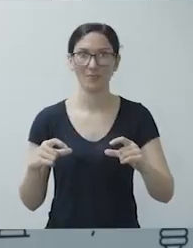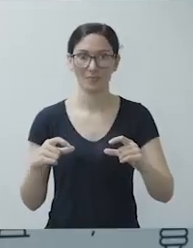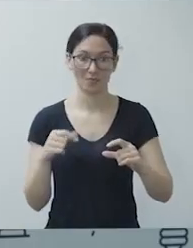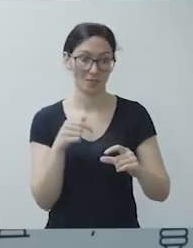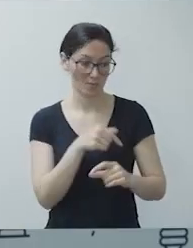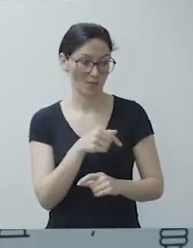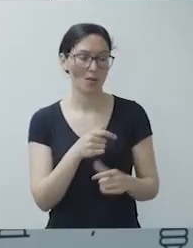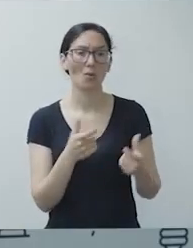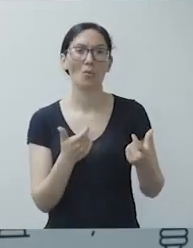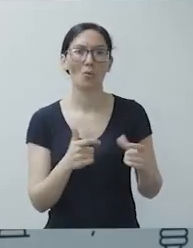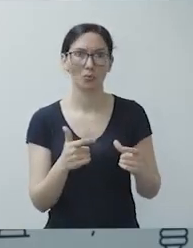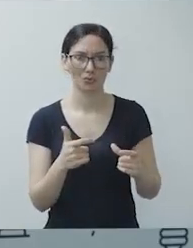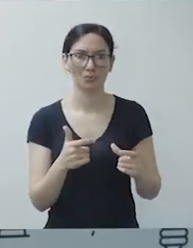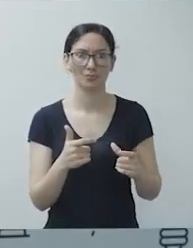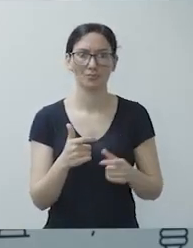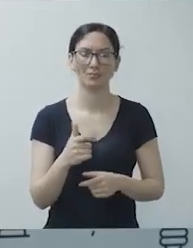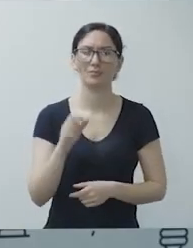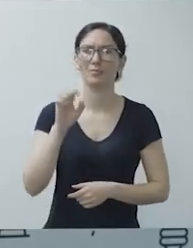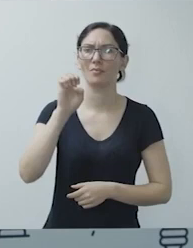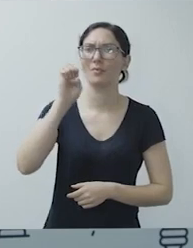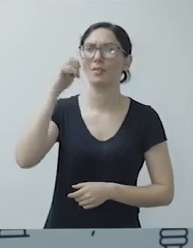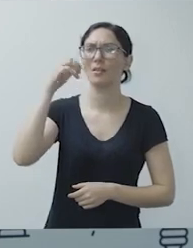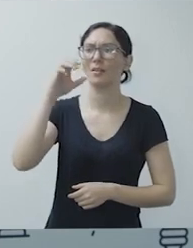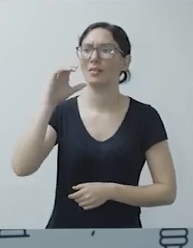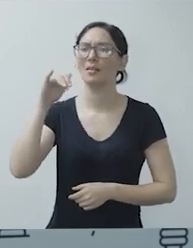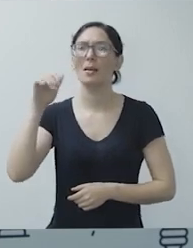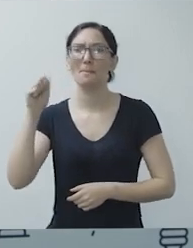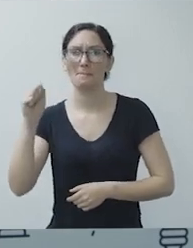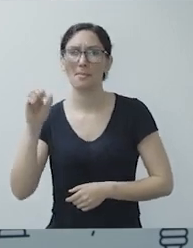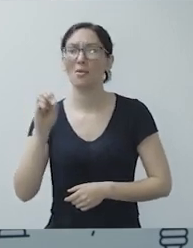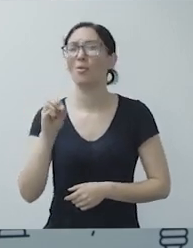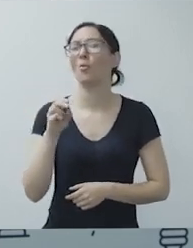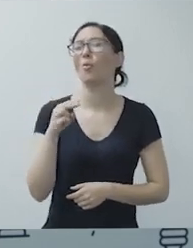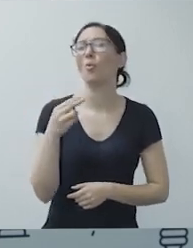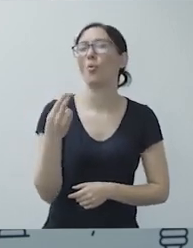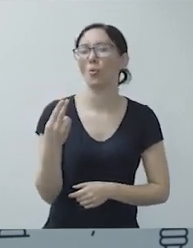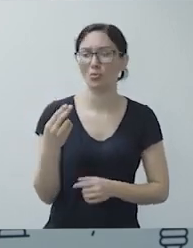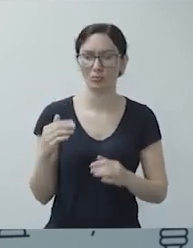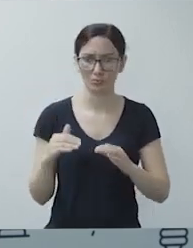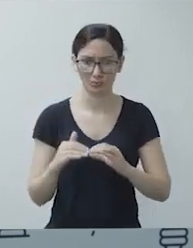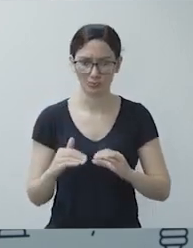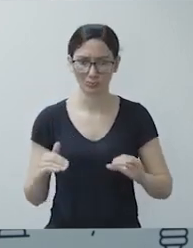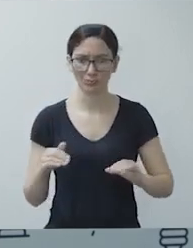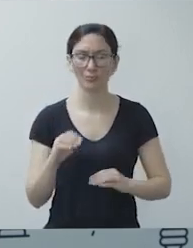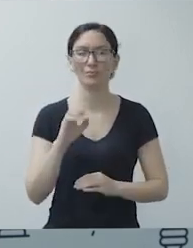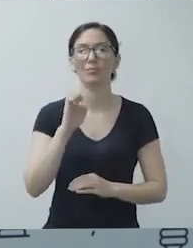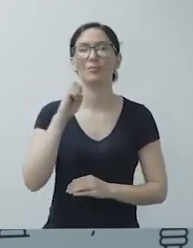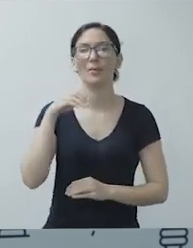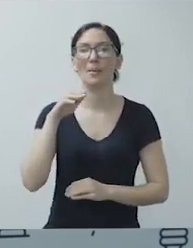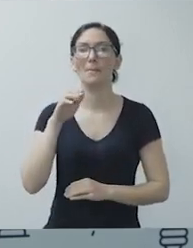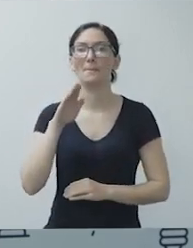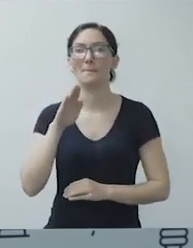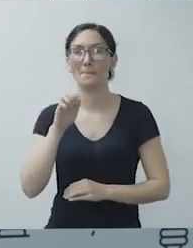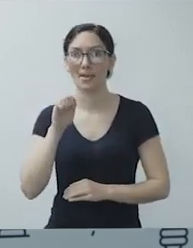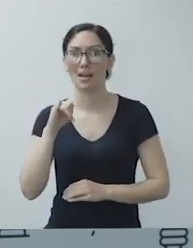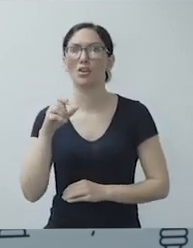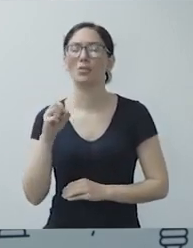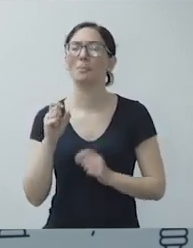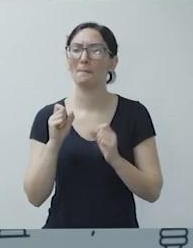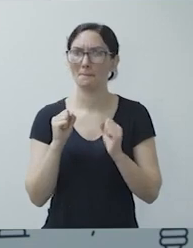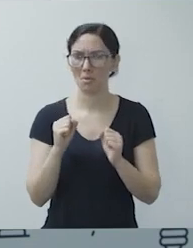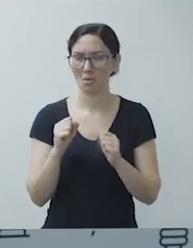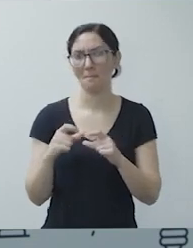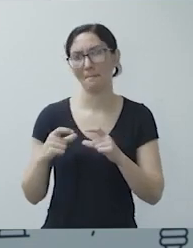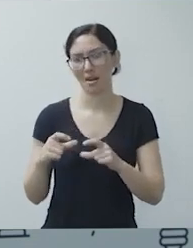está. Em cima ou embaixo. Pode escrever só a palavra. Mas eu sei que vocês gostam de